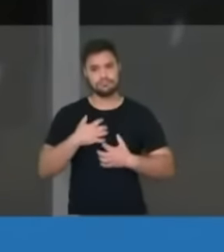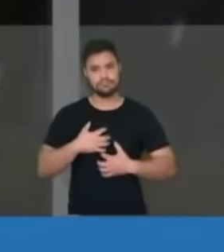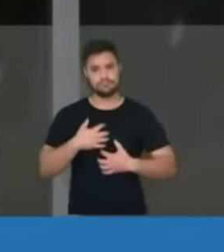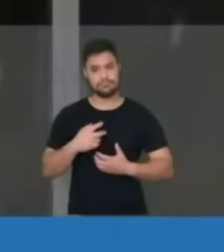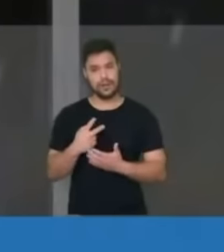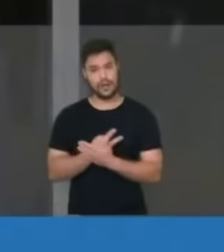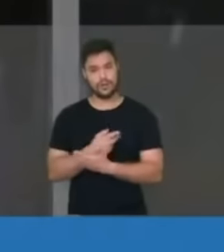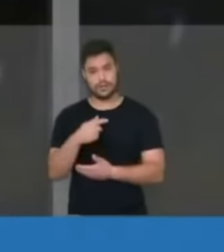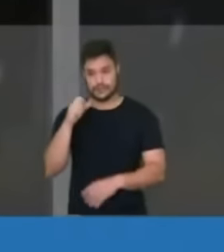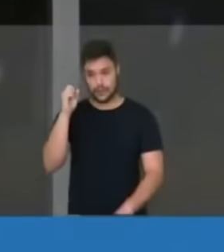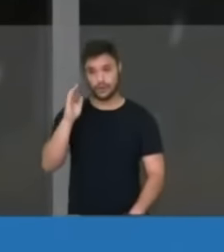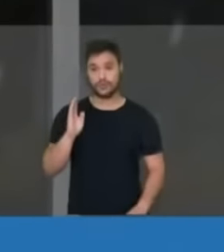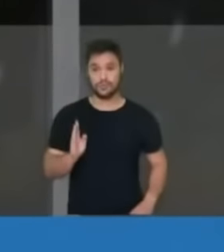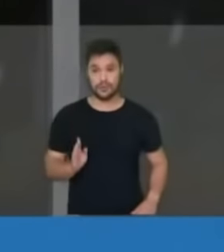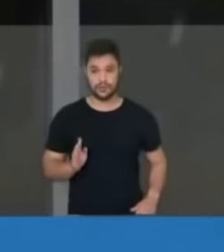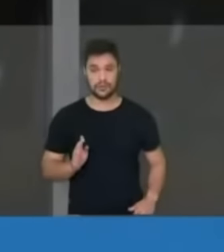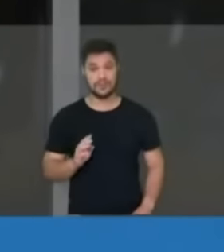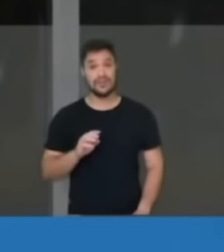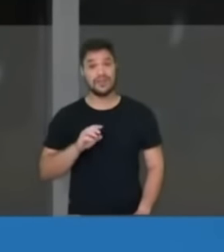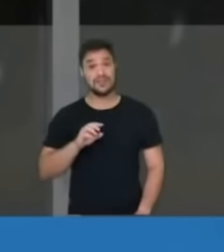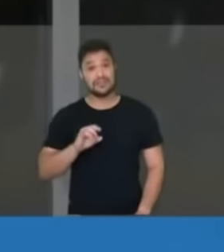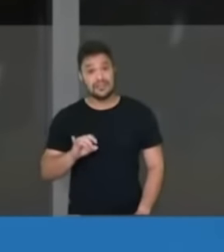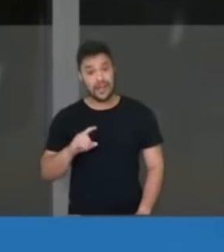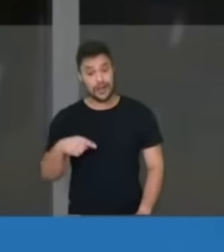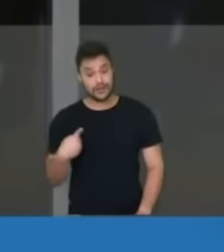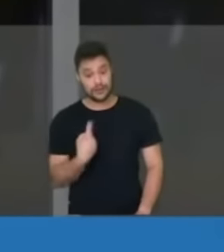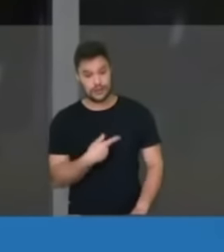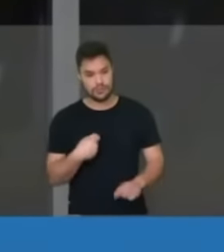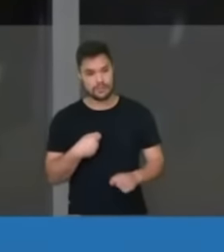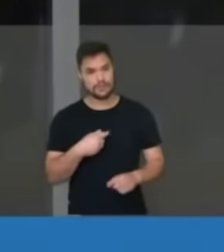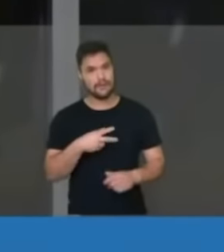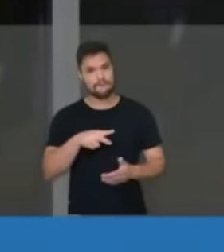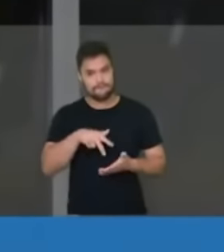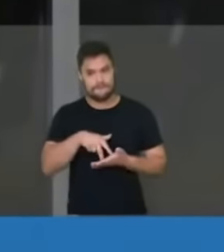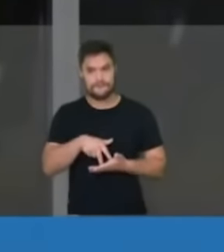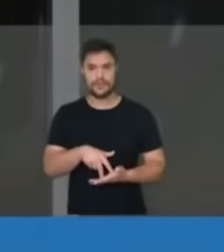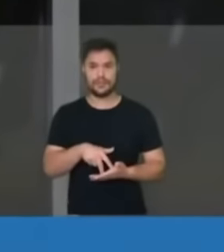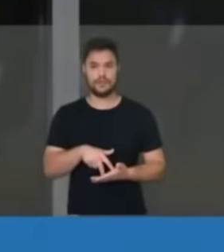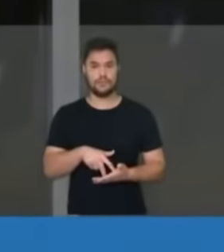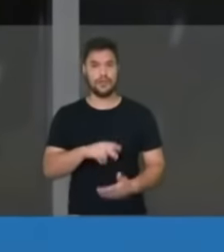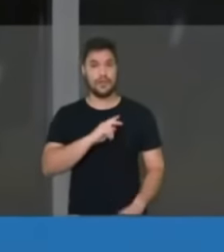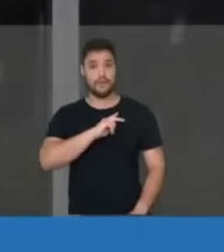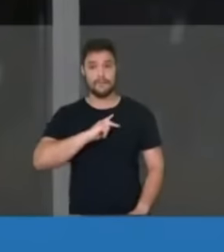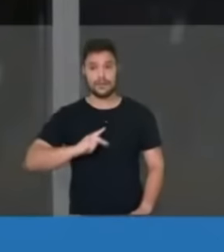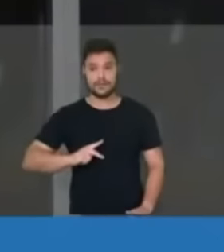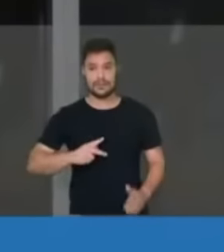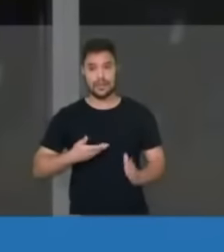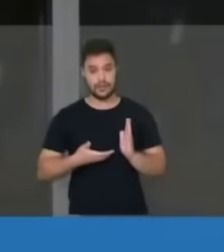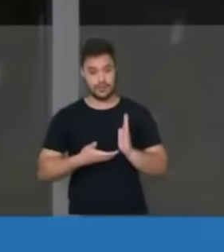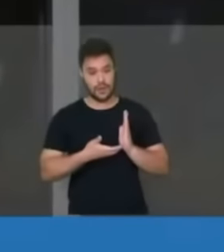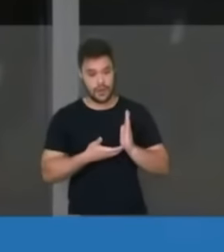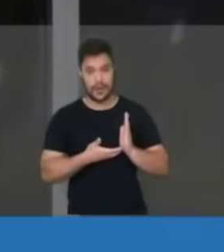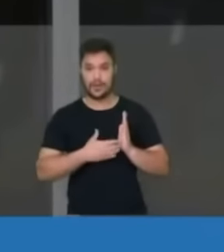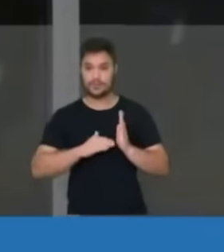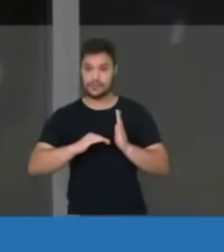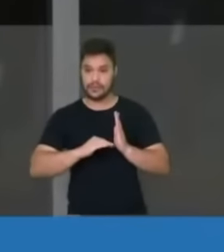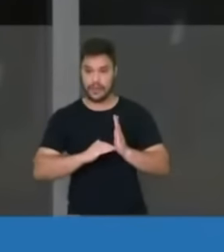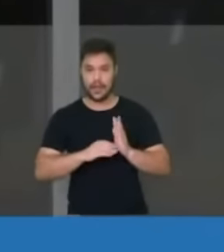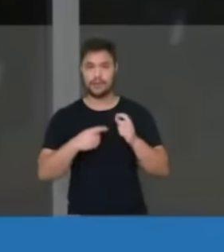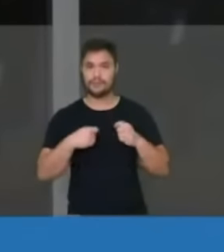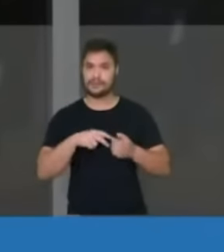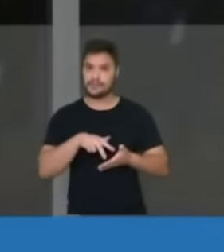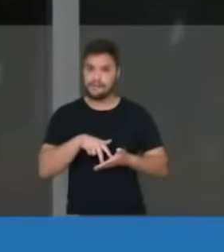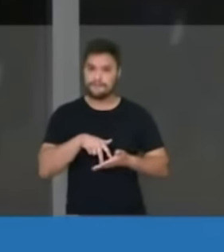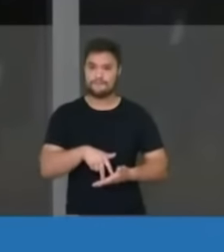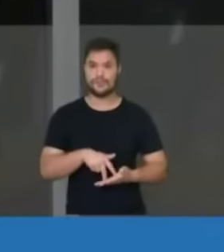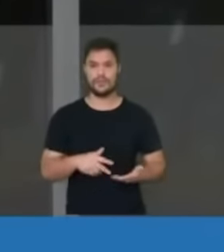nosso país. Se nós não formos firmes, se o presidente dessa casa, da Câmara e do Senado não for firme,